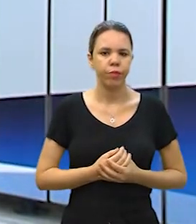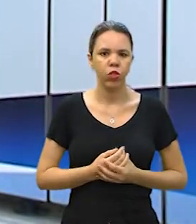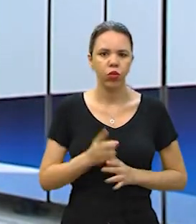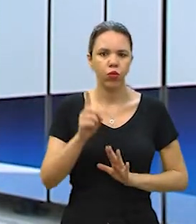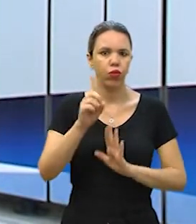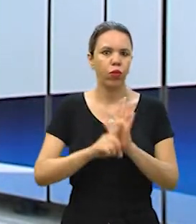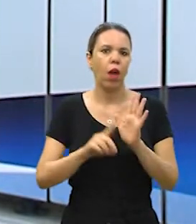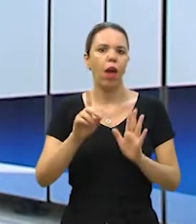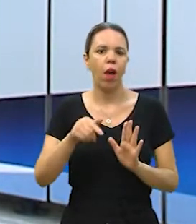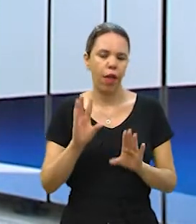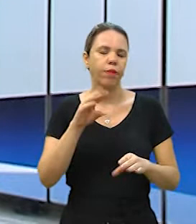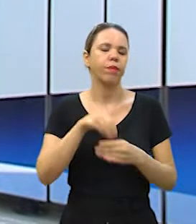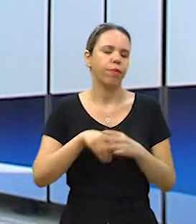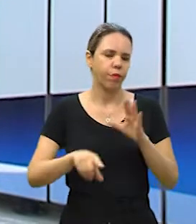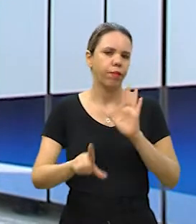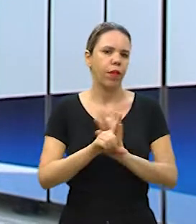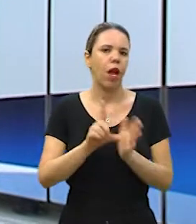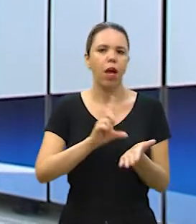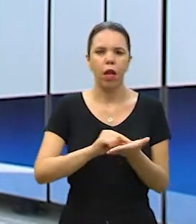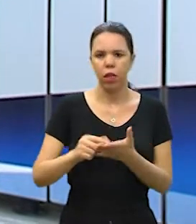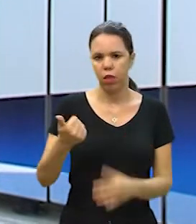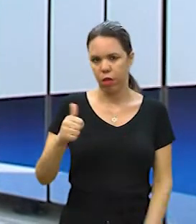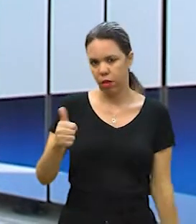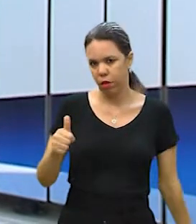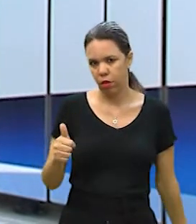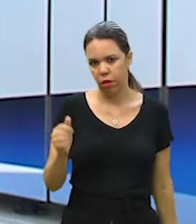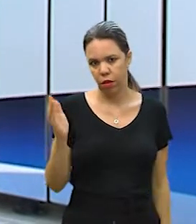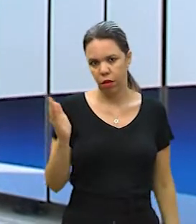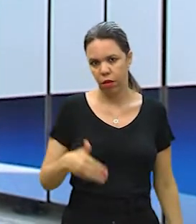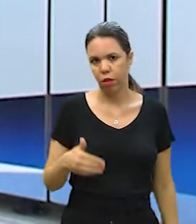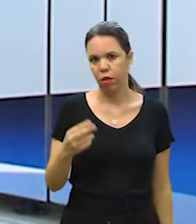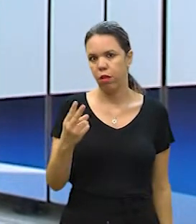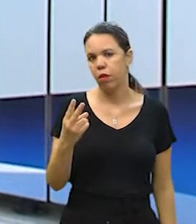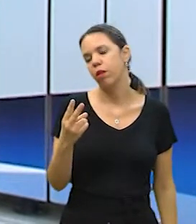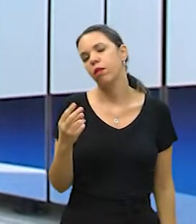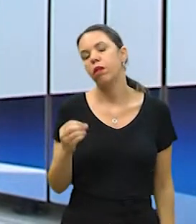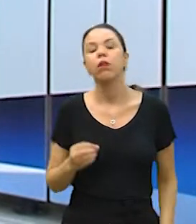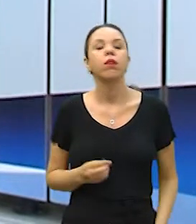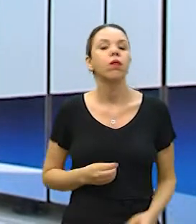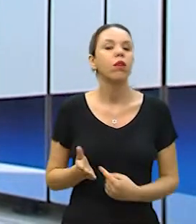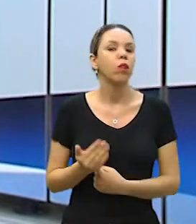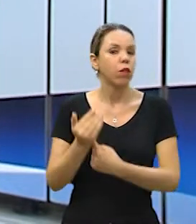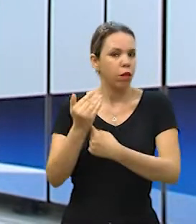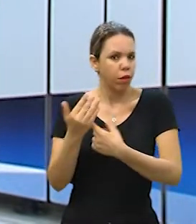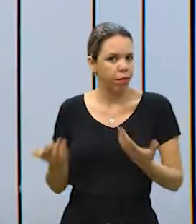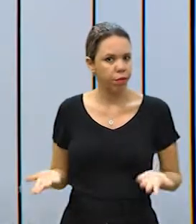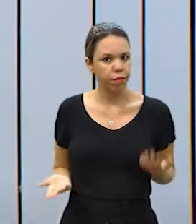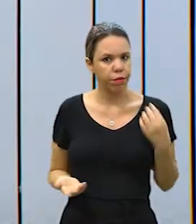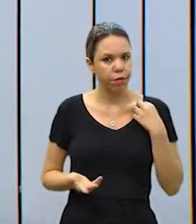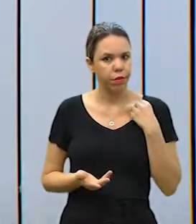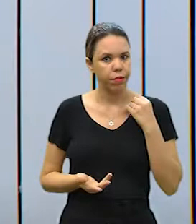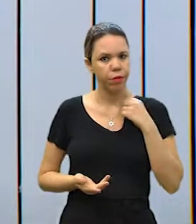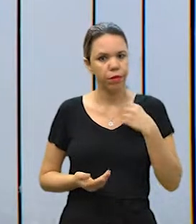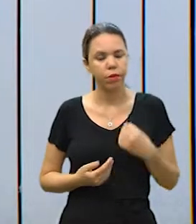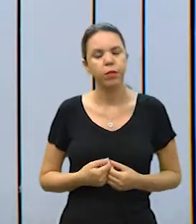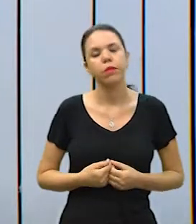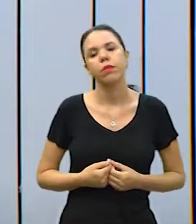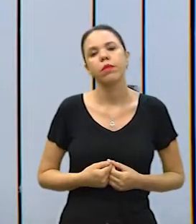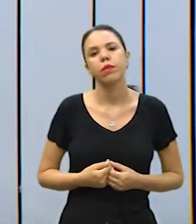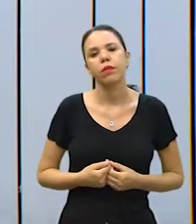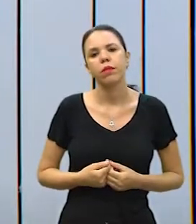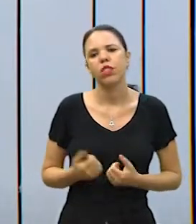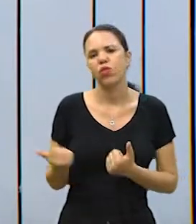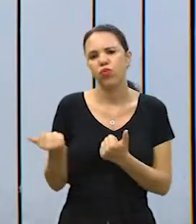Judicializar um direito que é previsto em lei, o artigo 11, parágrafo 2º do ECA, que é esse da tecnologia. Então, tecnologia